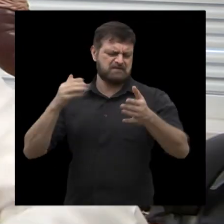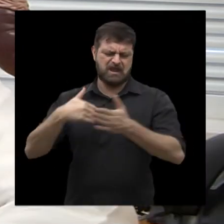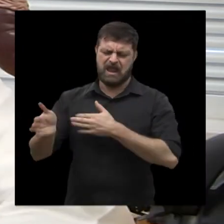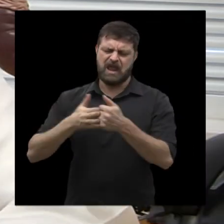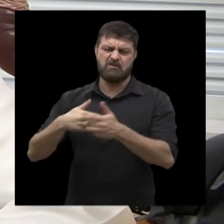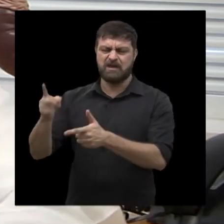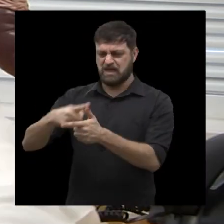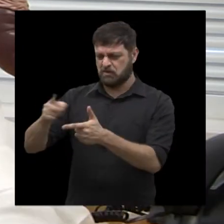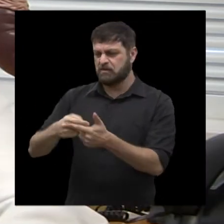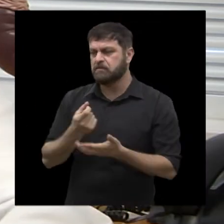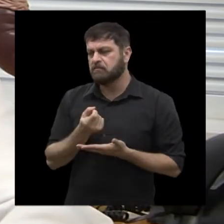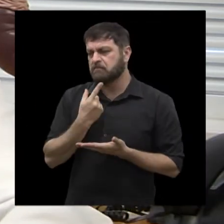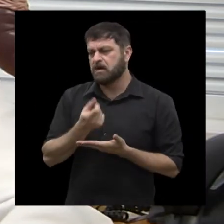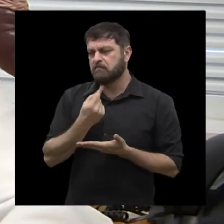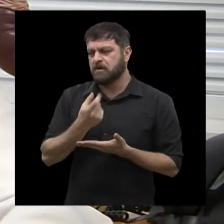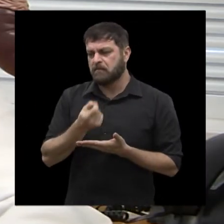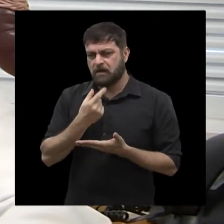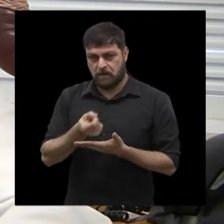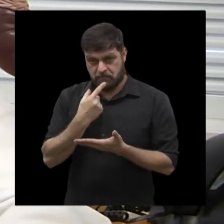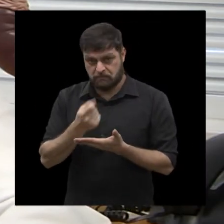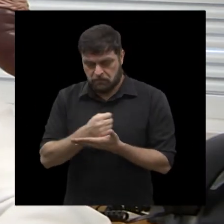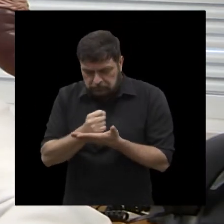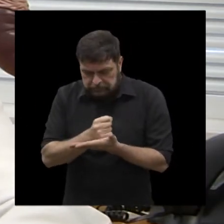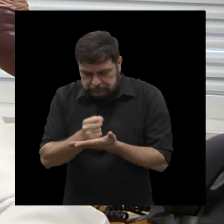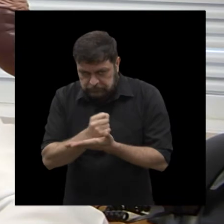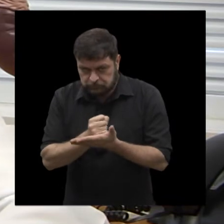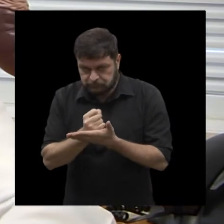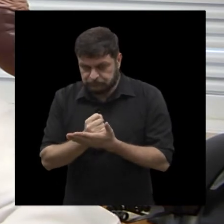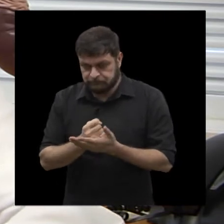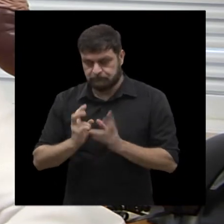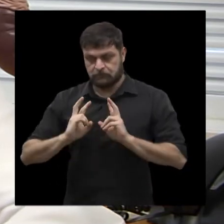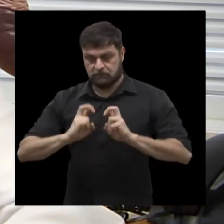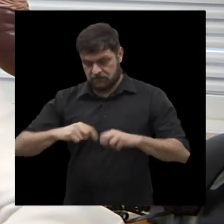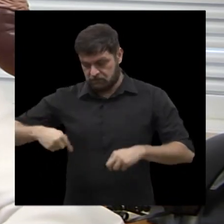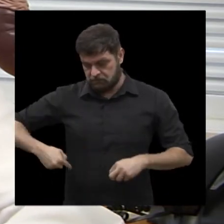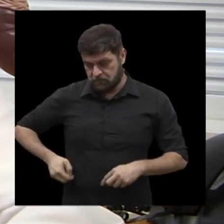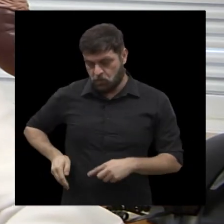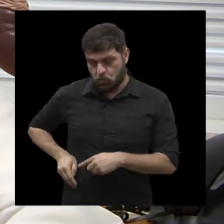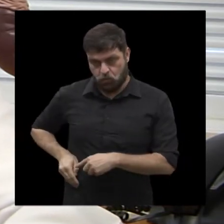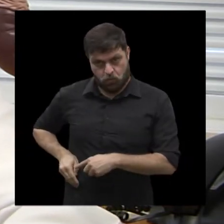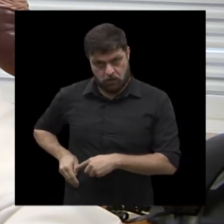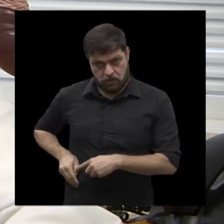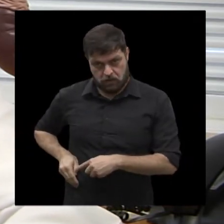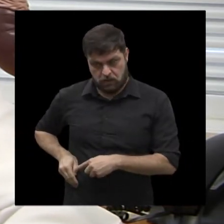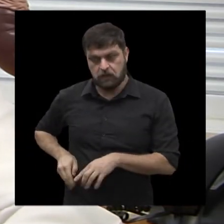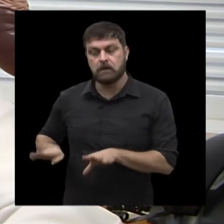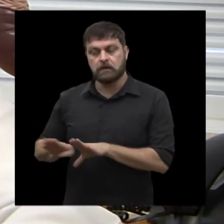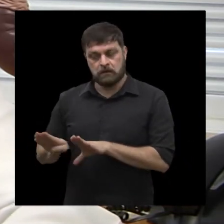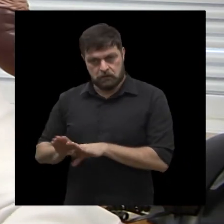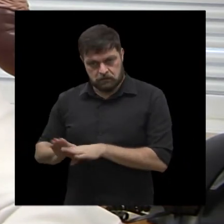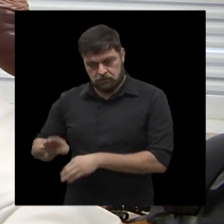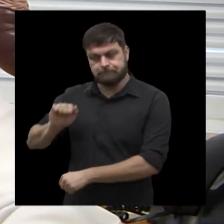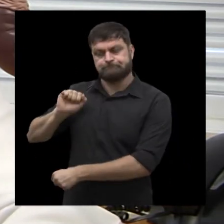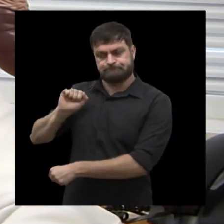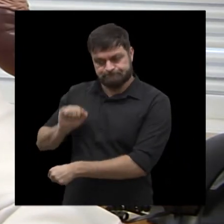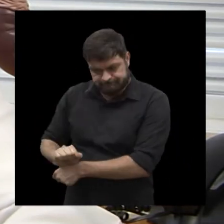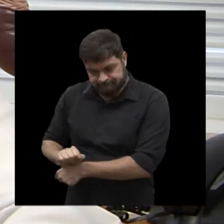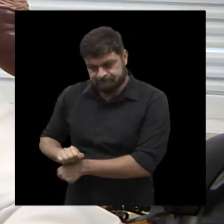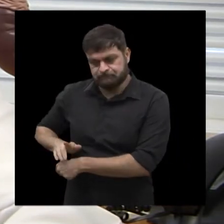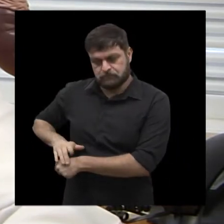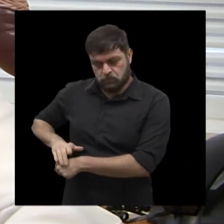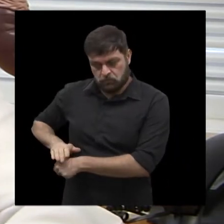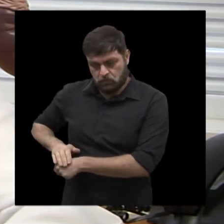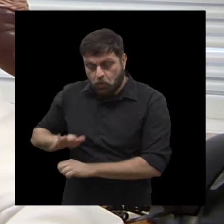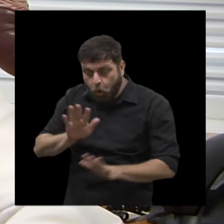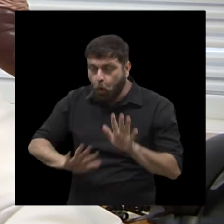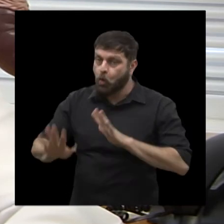toma esse daqui, toma aquele outro. E já se viram que isso daí dá um tipo de nefrite que pode levar à insuficiência renal. Então tem que ter cautela com